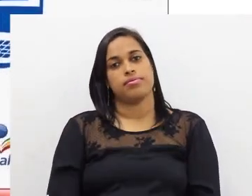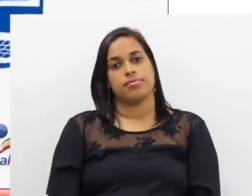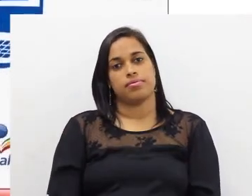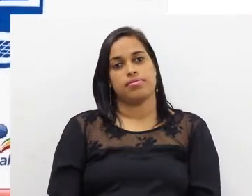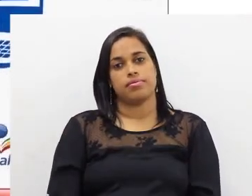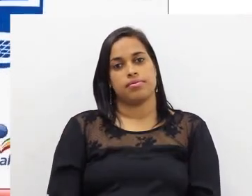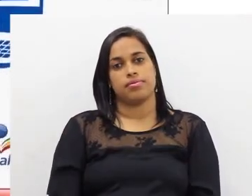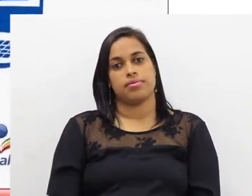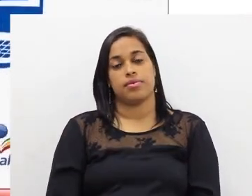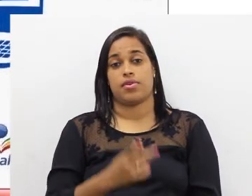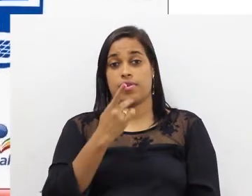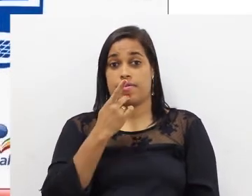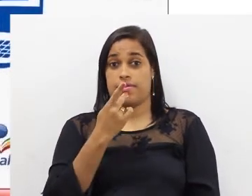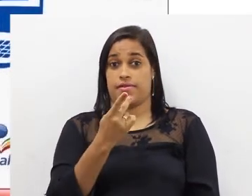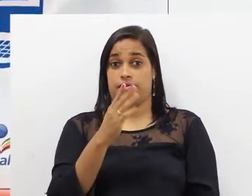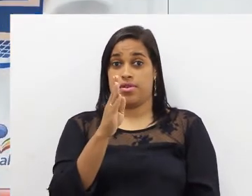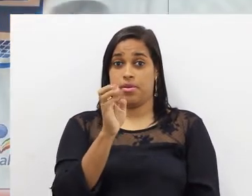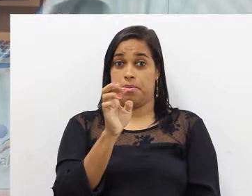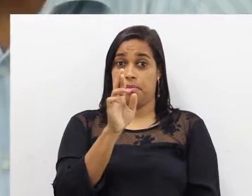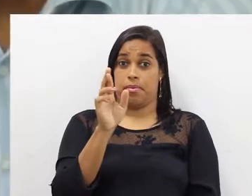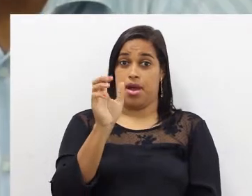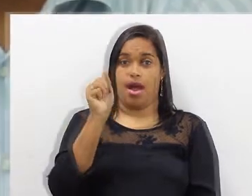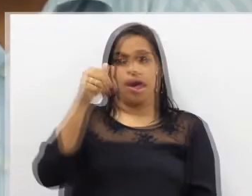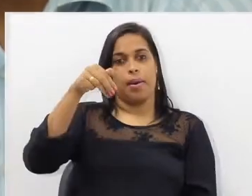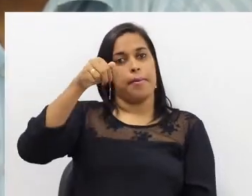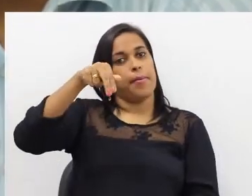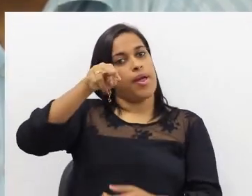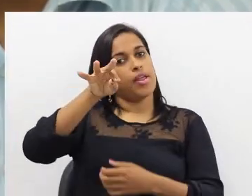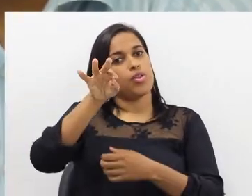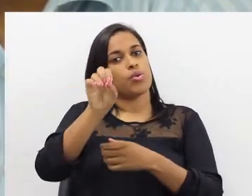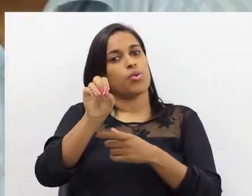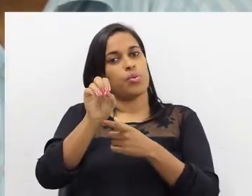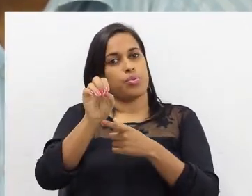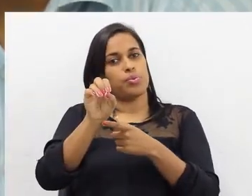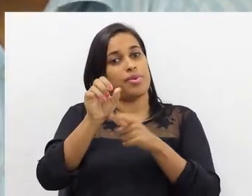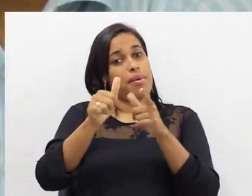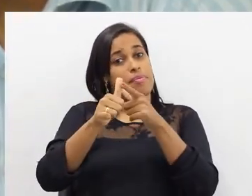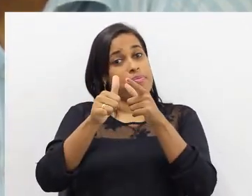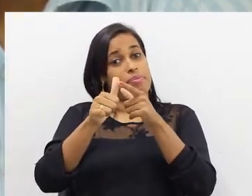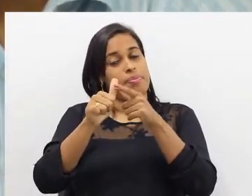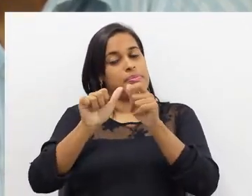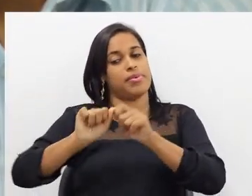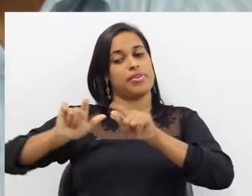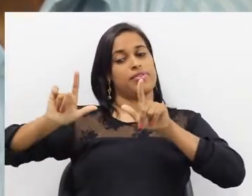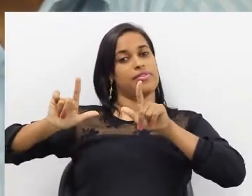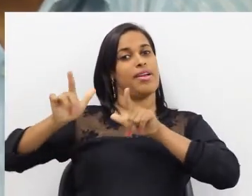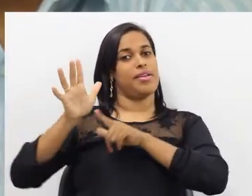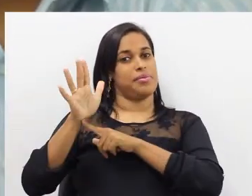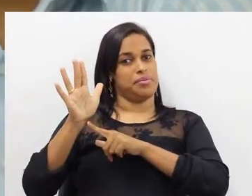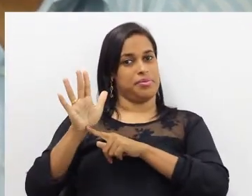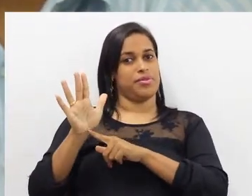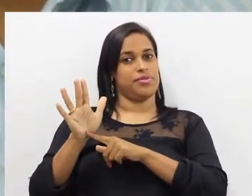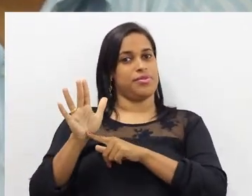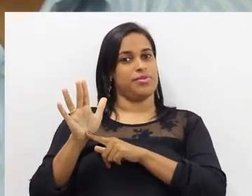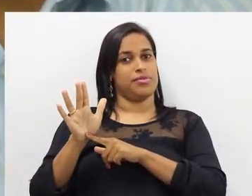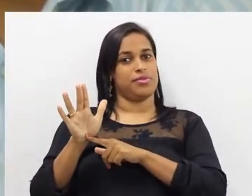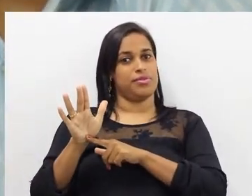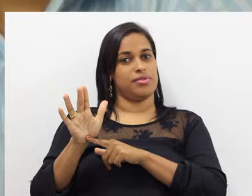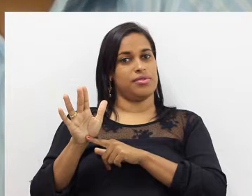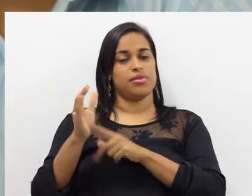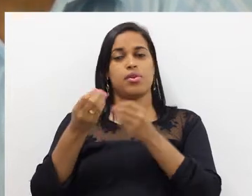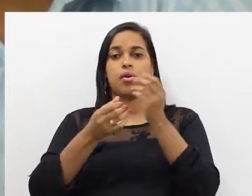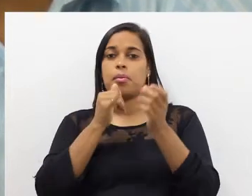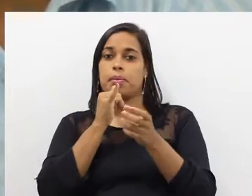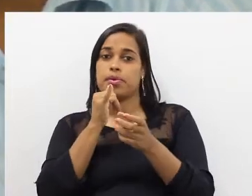Quando a gente fala em topologia barramento, que é aquela base ali do primeiro slide, vamos entender como